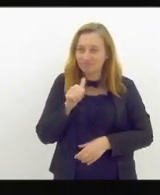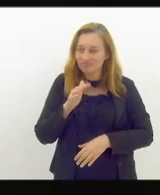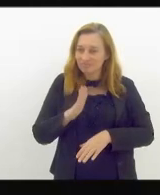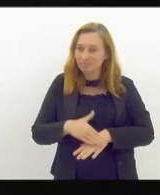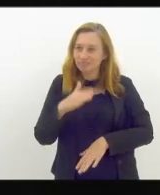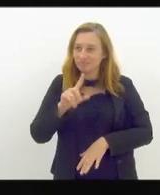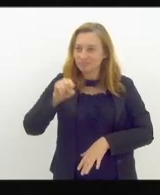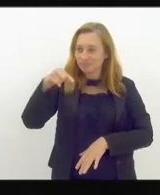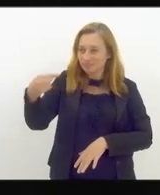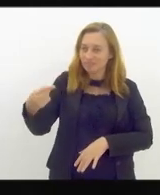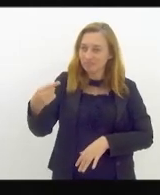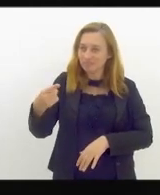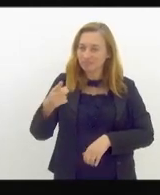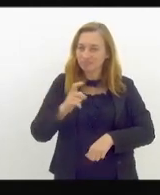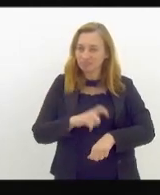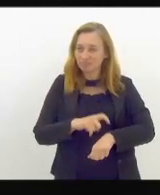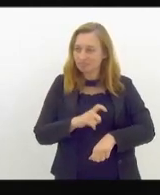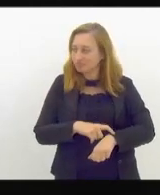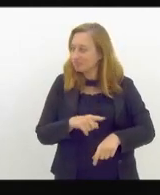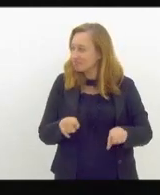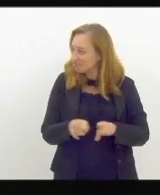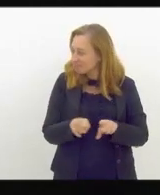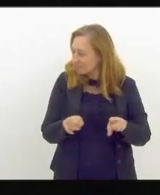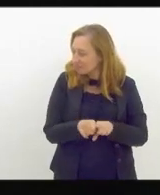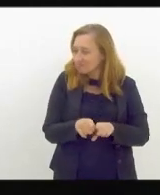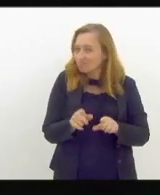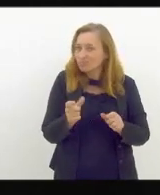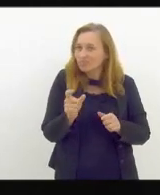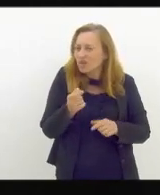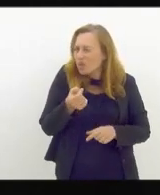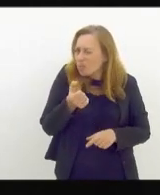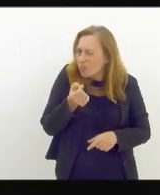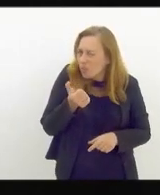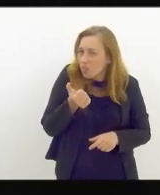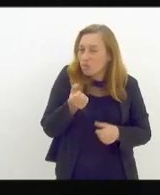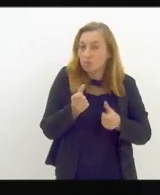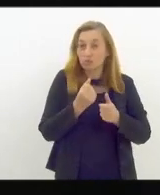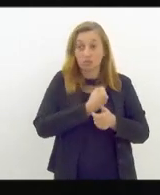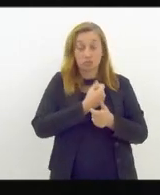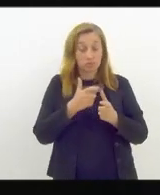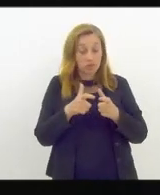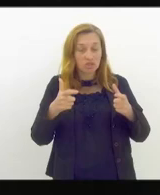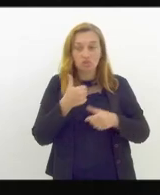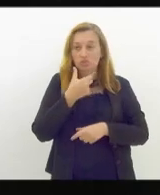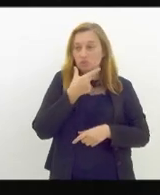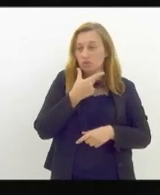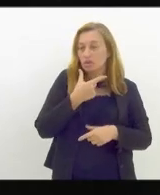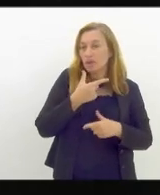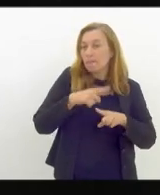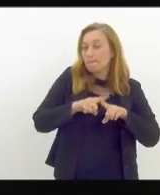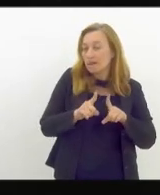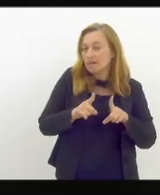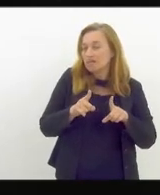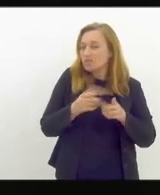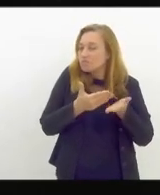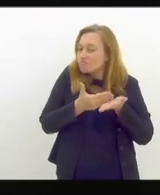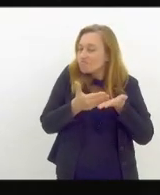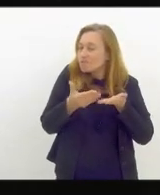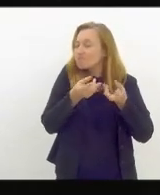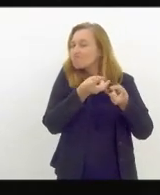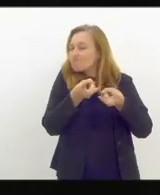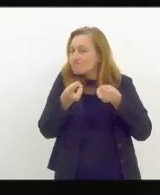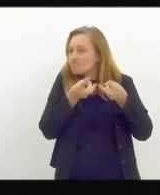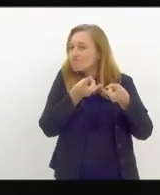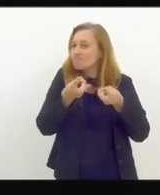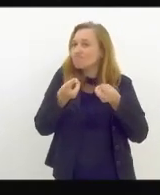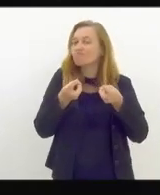na próxima legislatura. Ainda considero muito pequena para o tamanho, mas a gente começa a ver aí, no